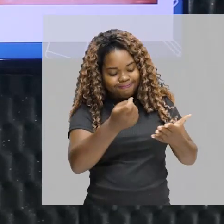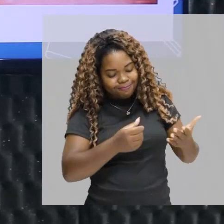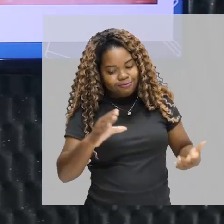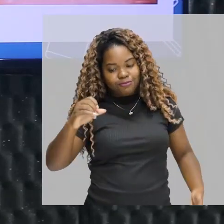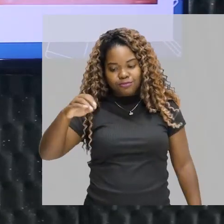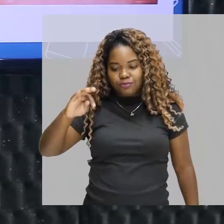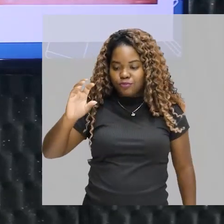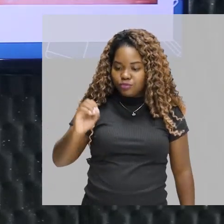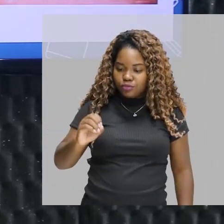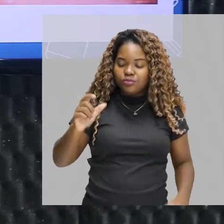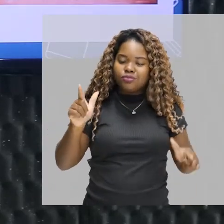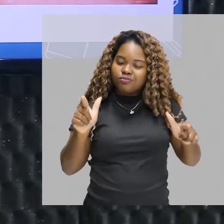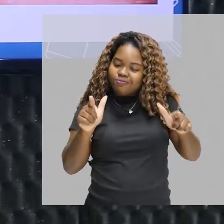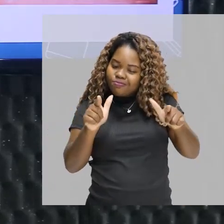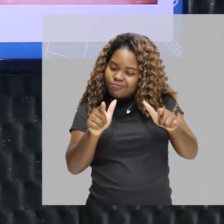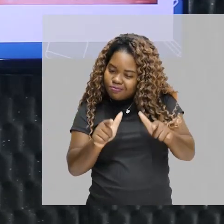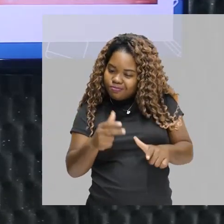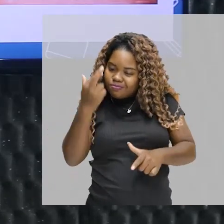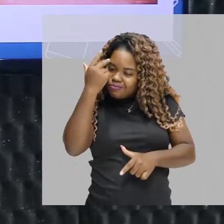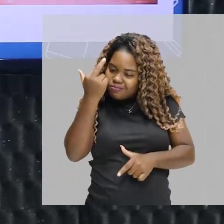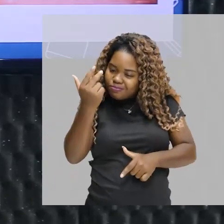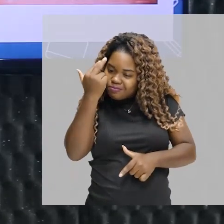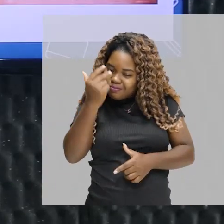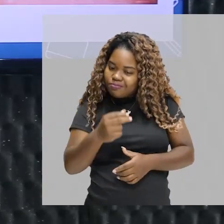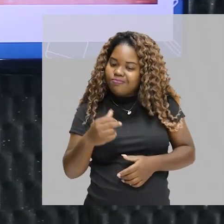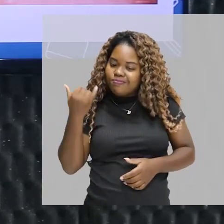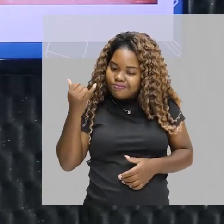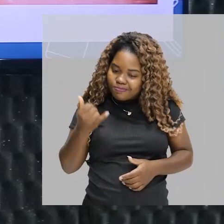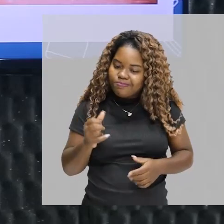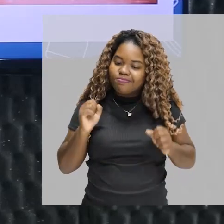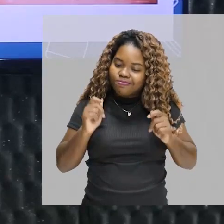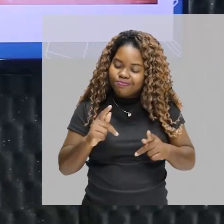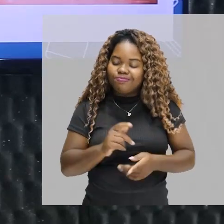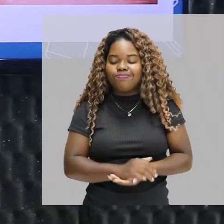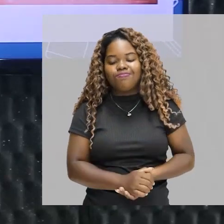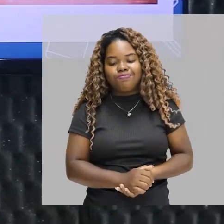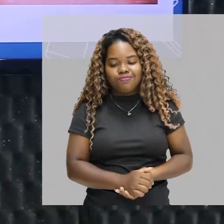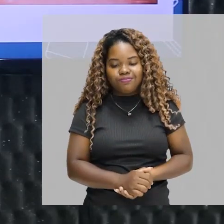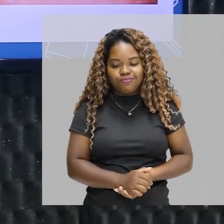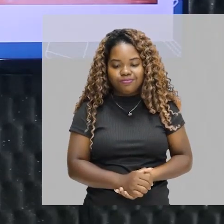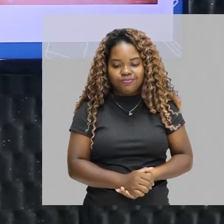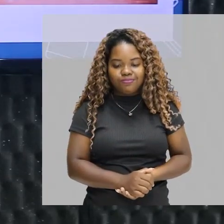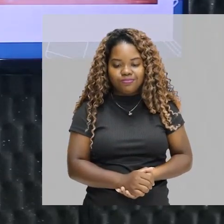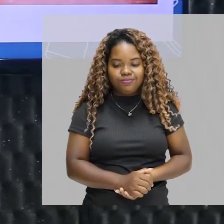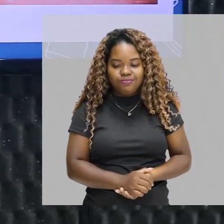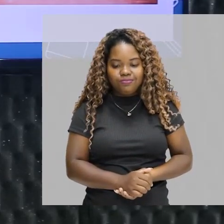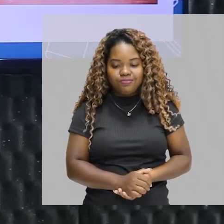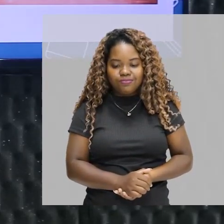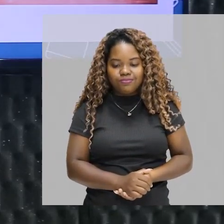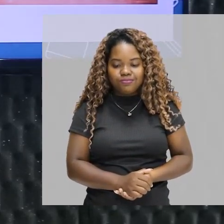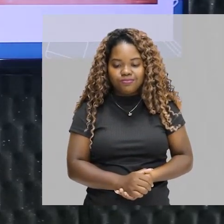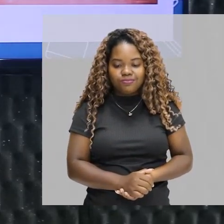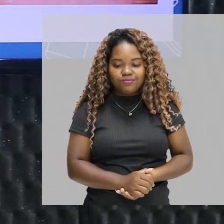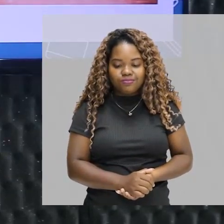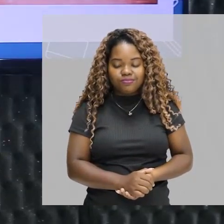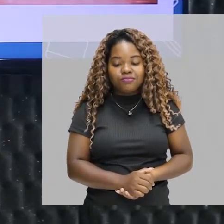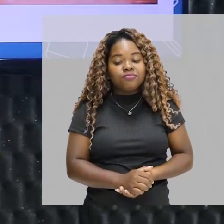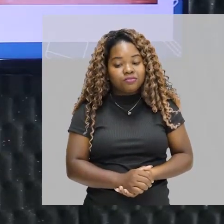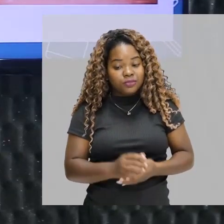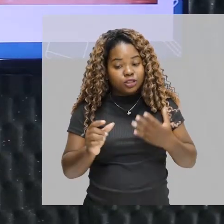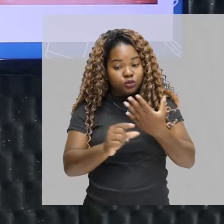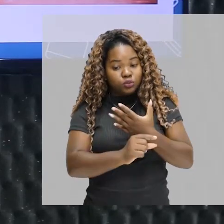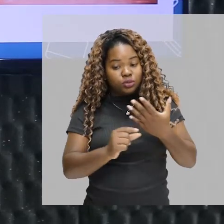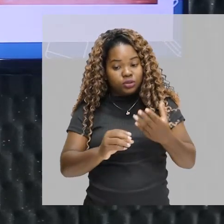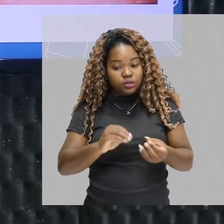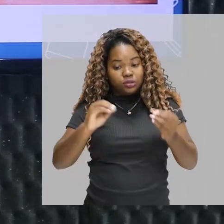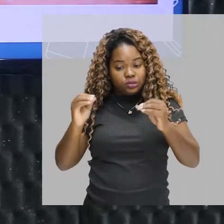de contos, de pequenas histórias narradas, tá bom? Aí, no caso, eles são, né, esses autores que eu coloquei